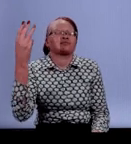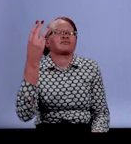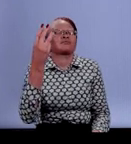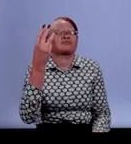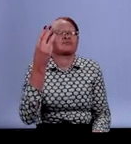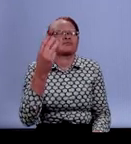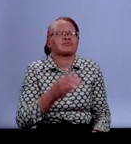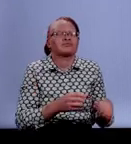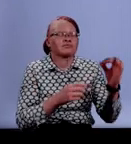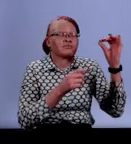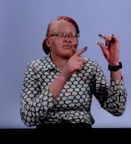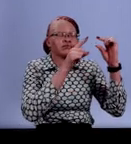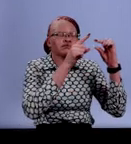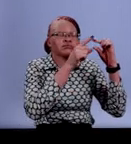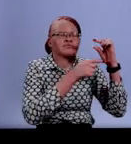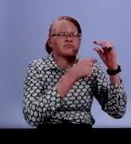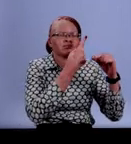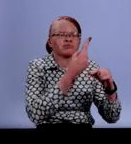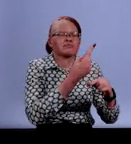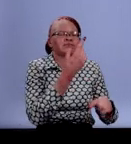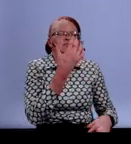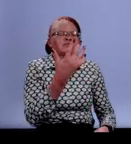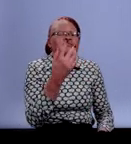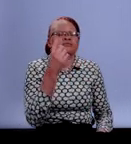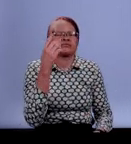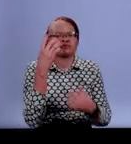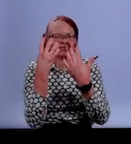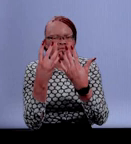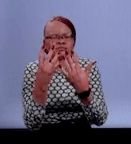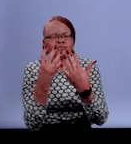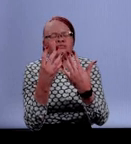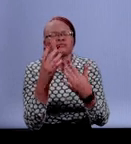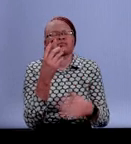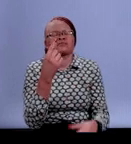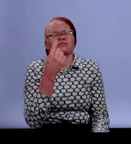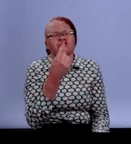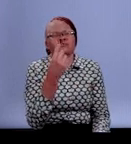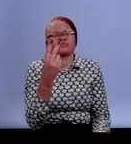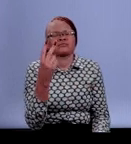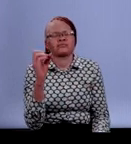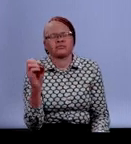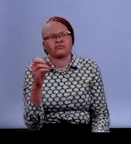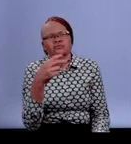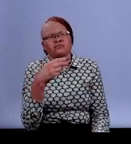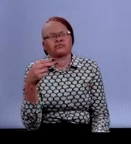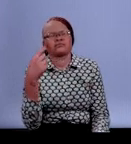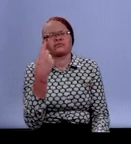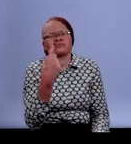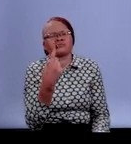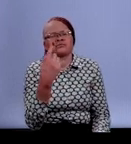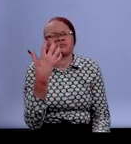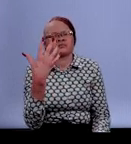3 alínea G 159 mil e duzentos =